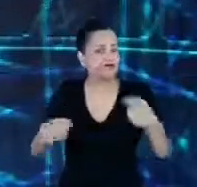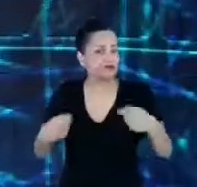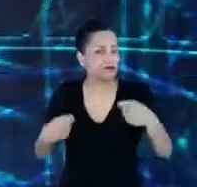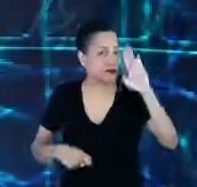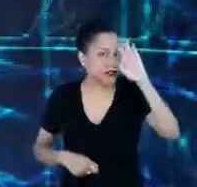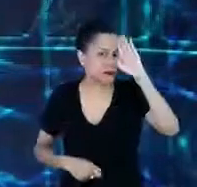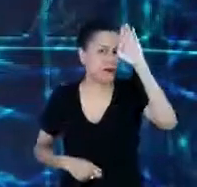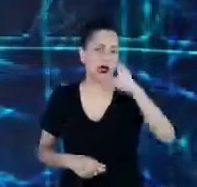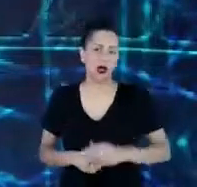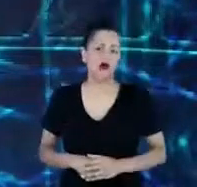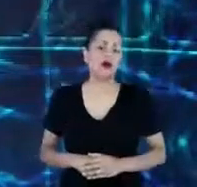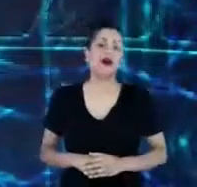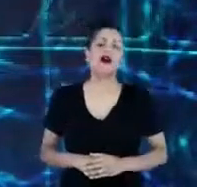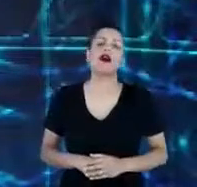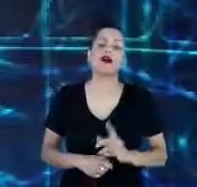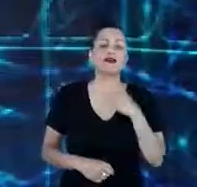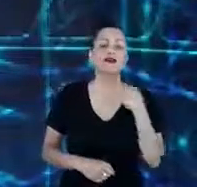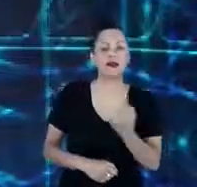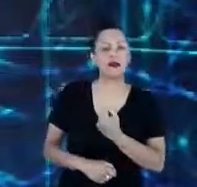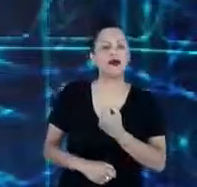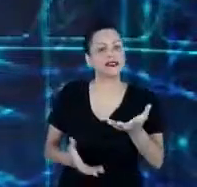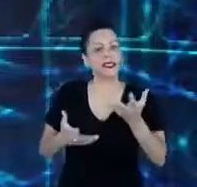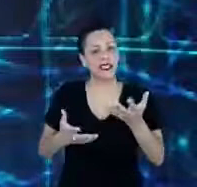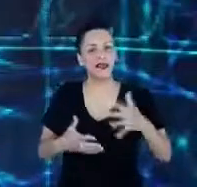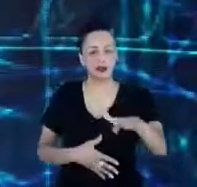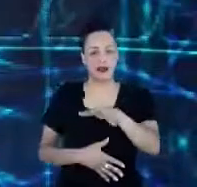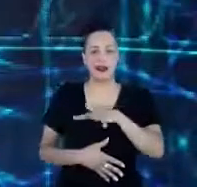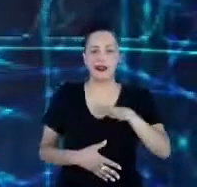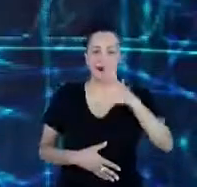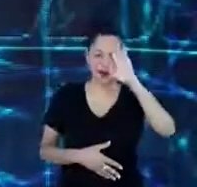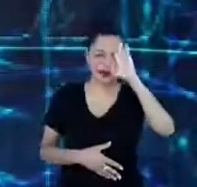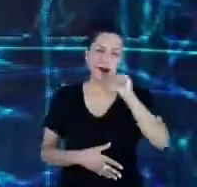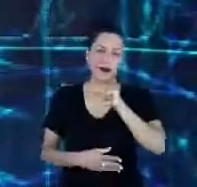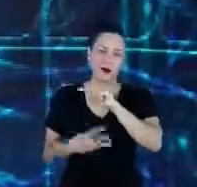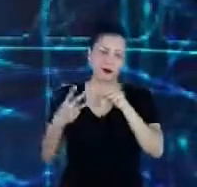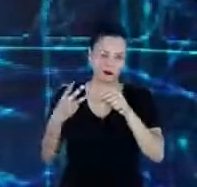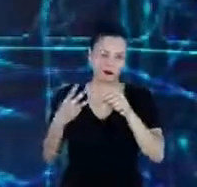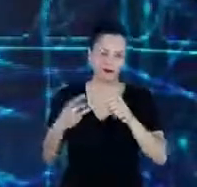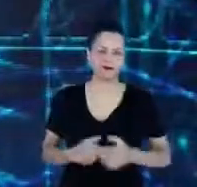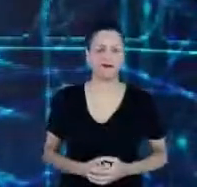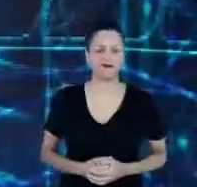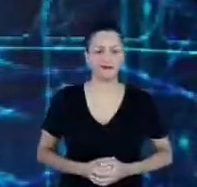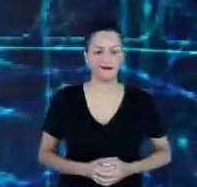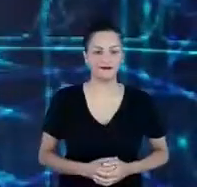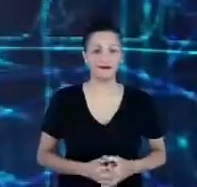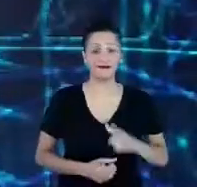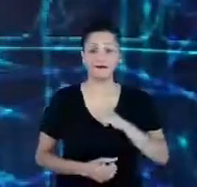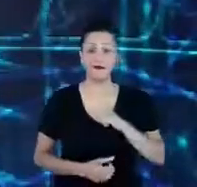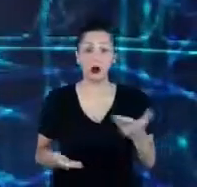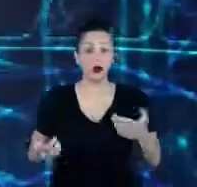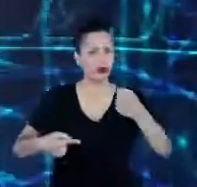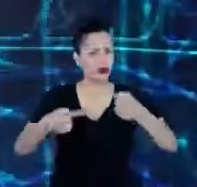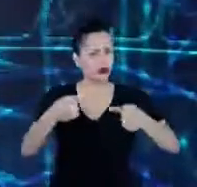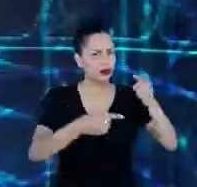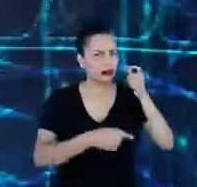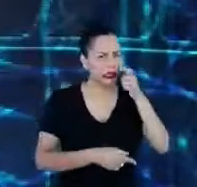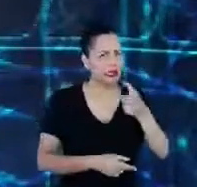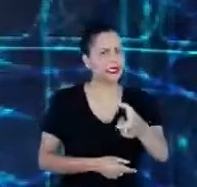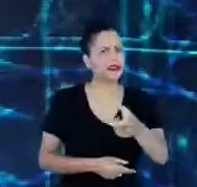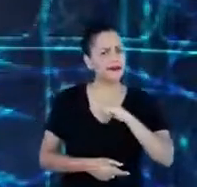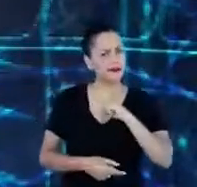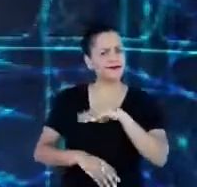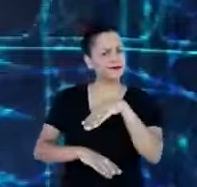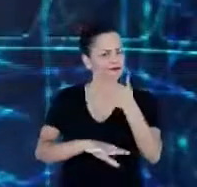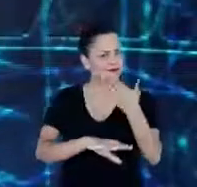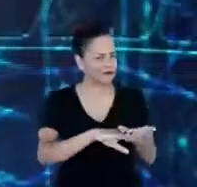final do dia tudo que todos nós buscamos para o nosso setor a gente vai ter algumas discussões muito interessantes aqui né